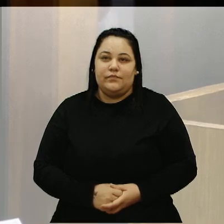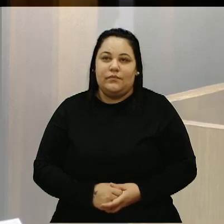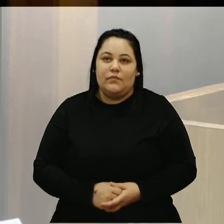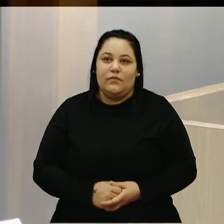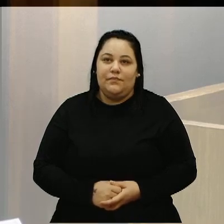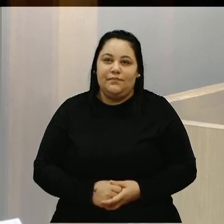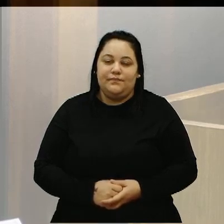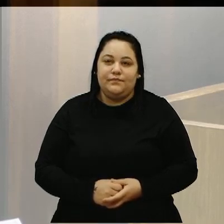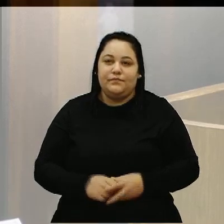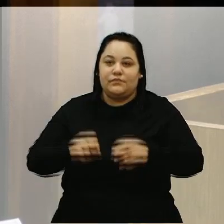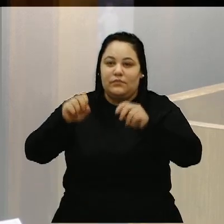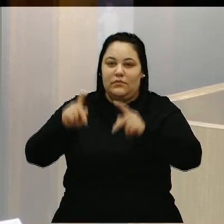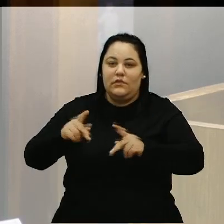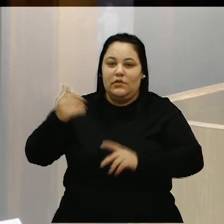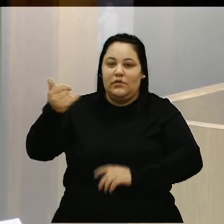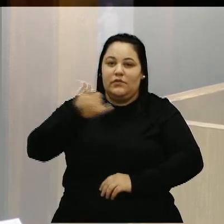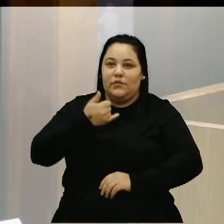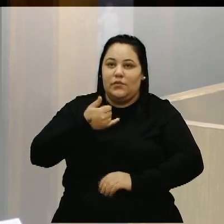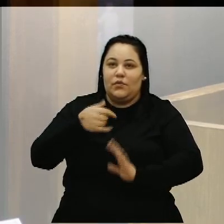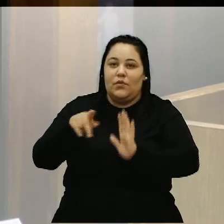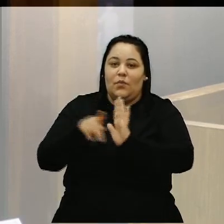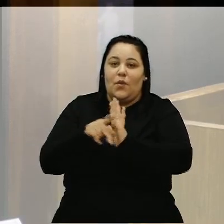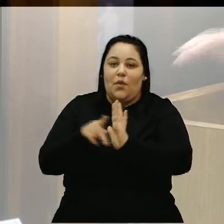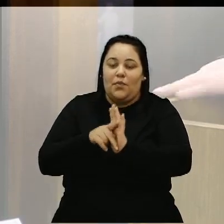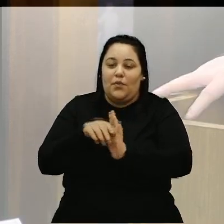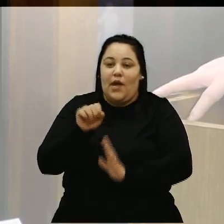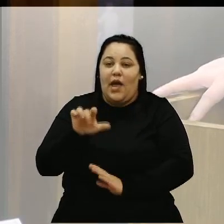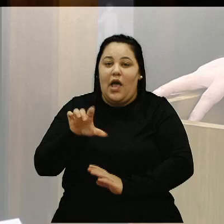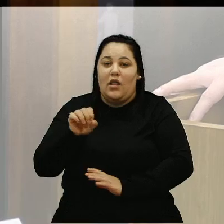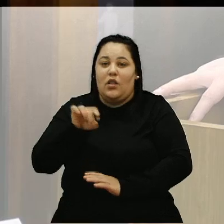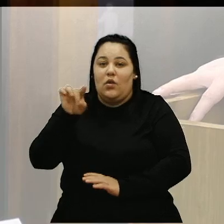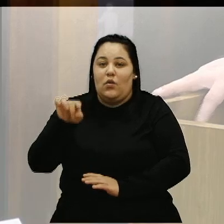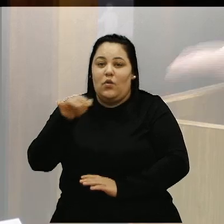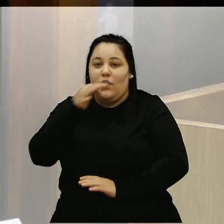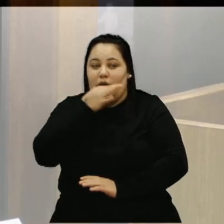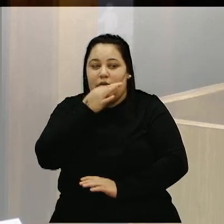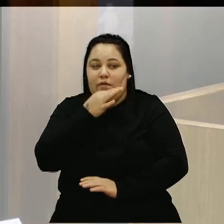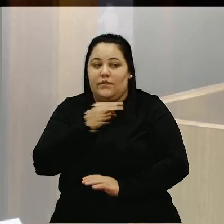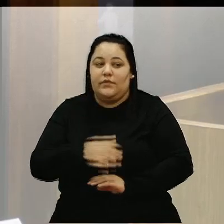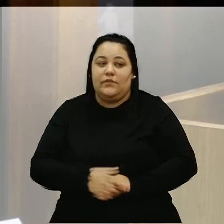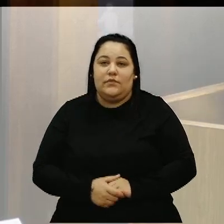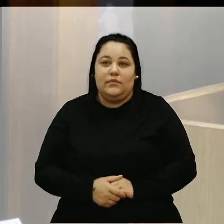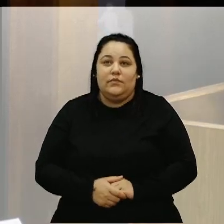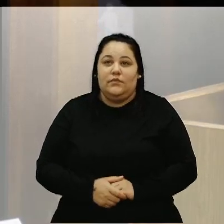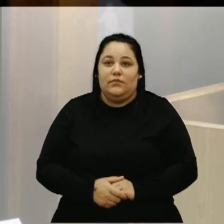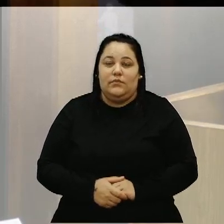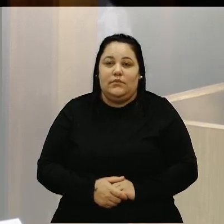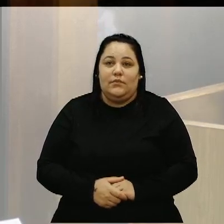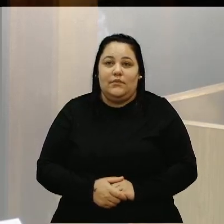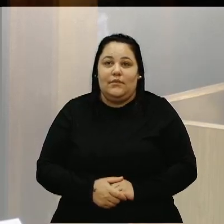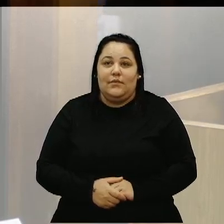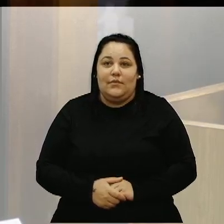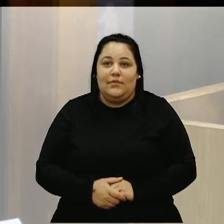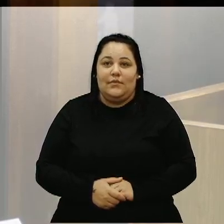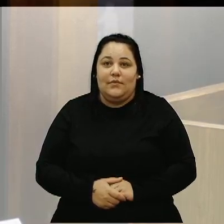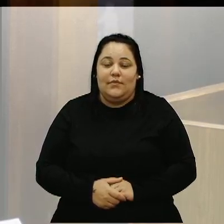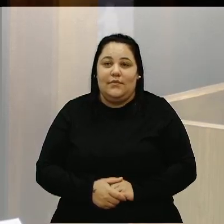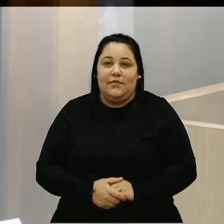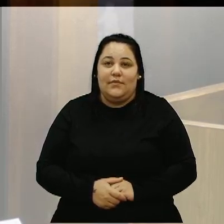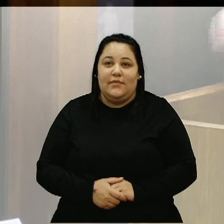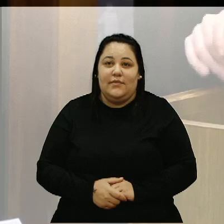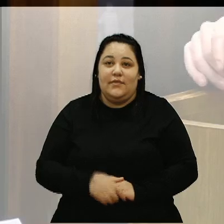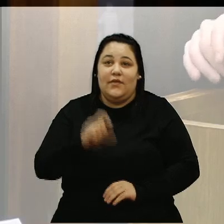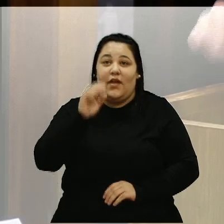quem nos informou foi o próprio Alô Caxias. Ou seja, o